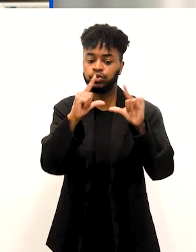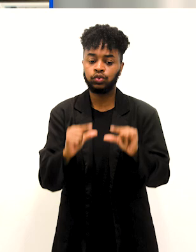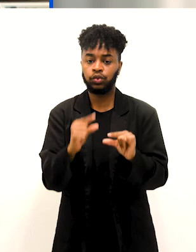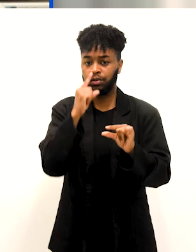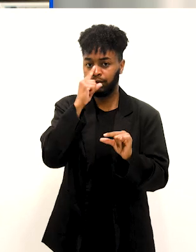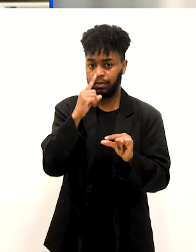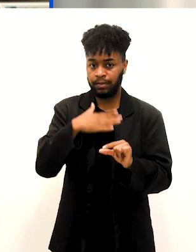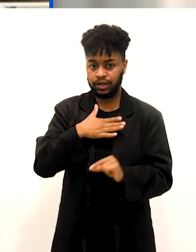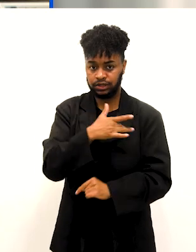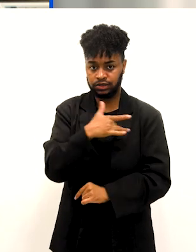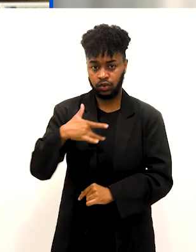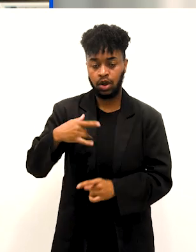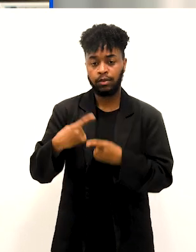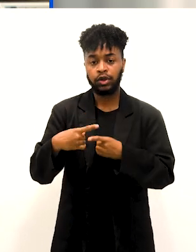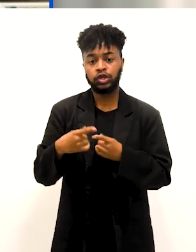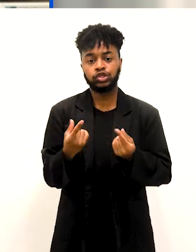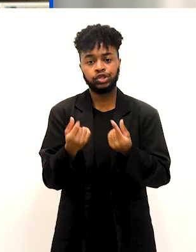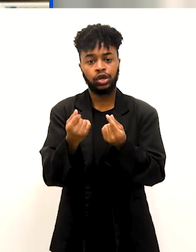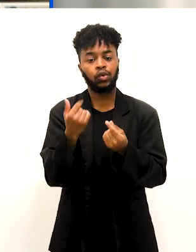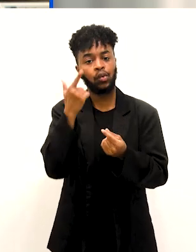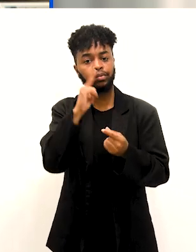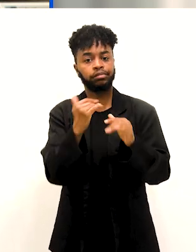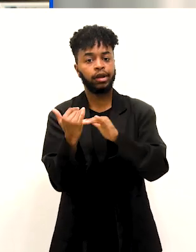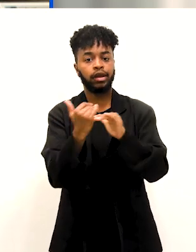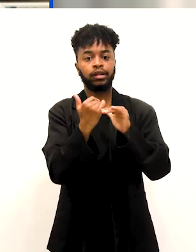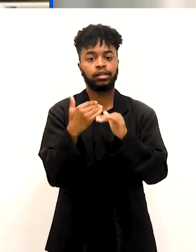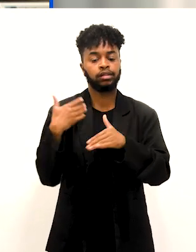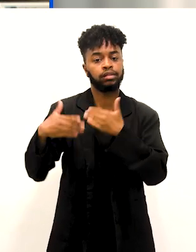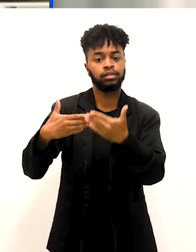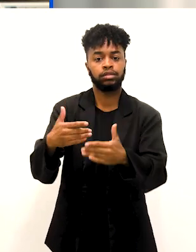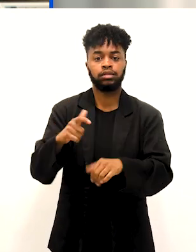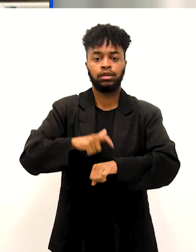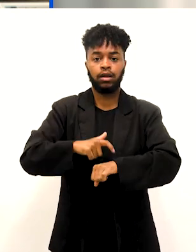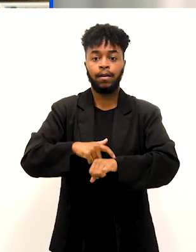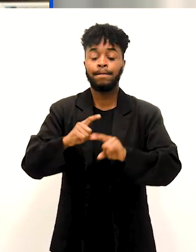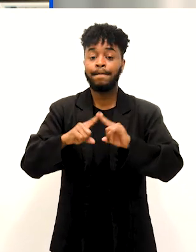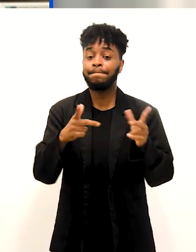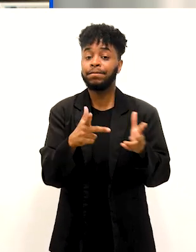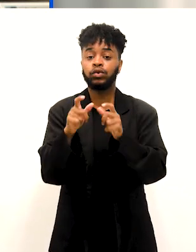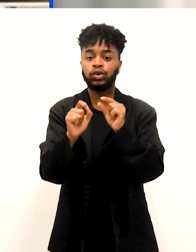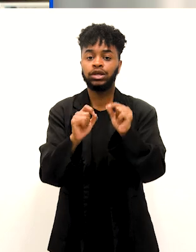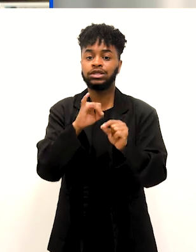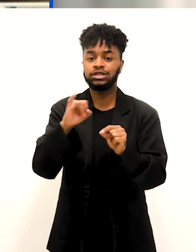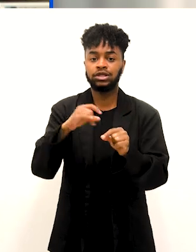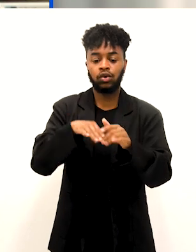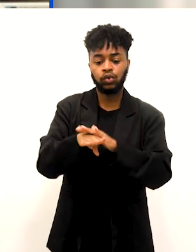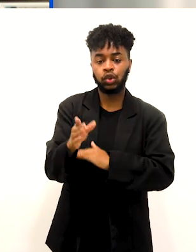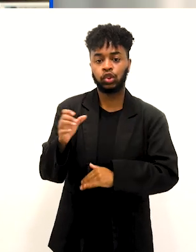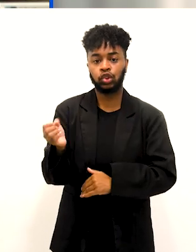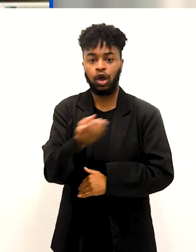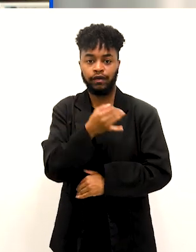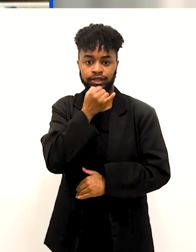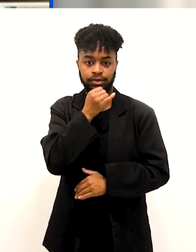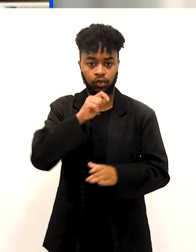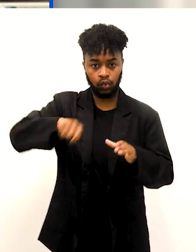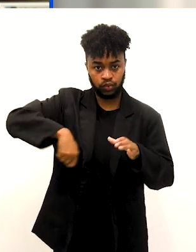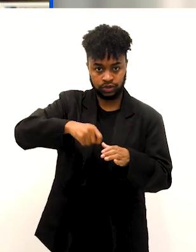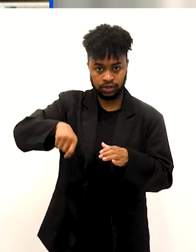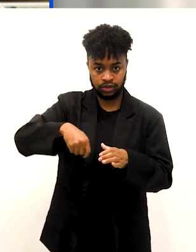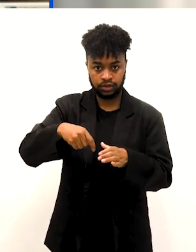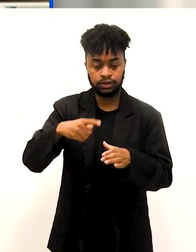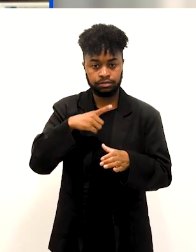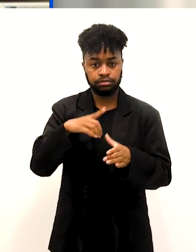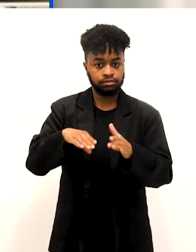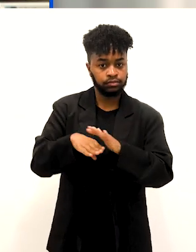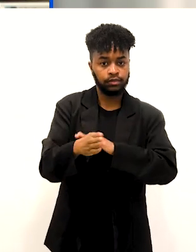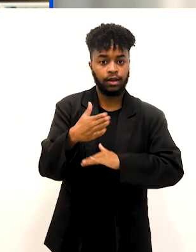o dinheiro começa a se equilibrar ao longo do tempo. E vai se perceber que quando a pessoa adquirir hábitos novos, como por exemplo cozinhar, esse é um